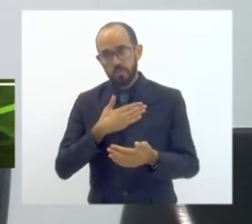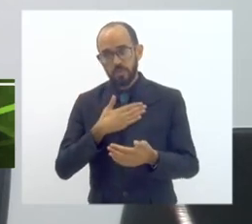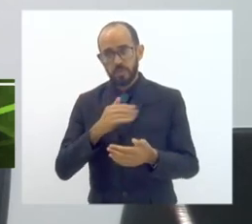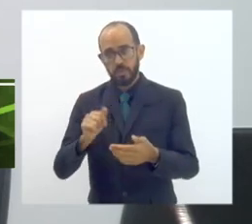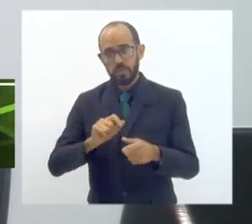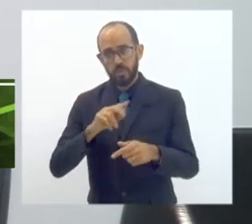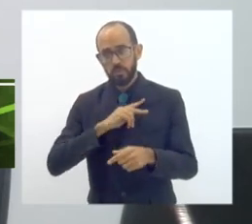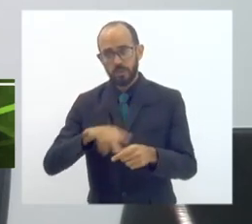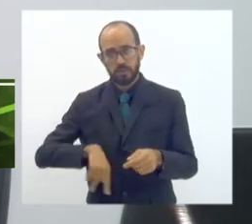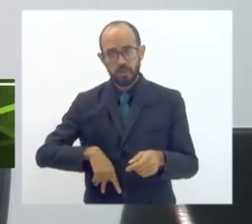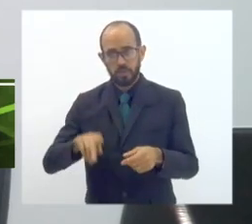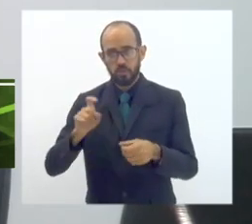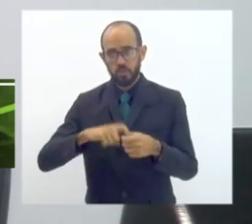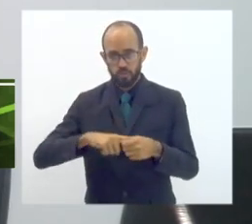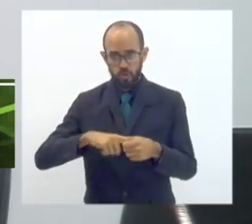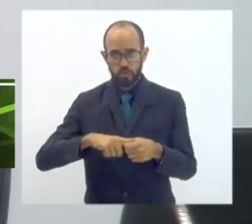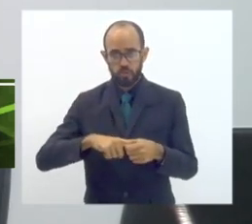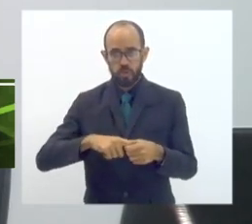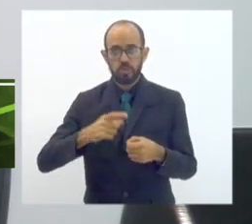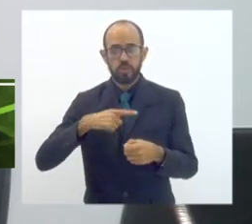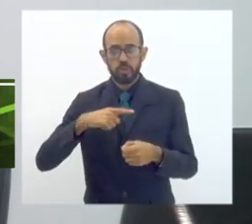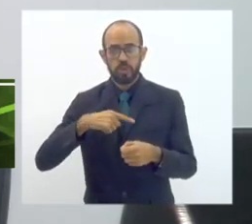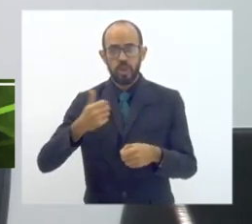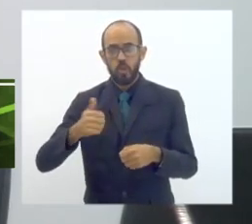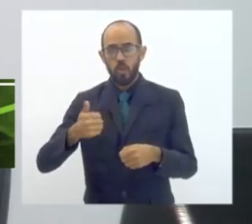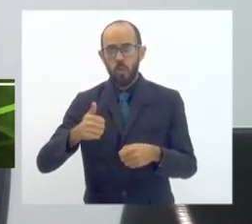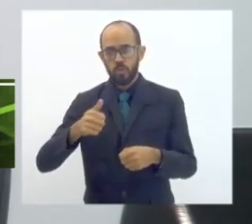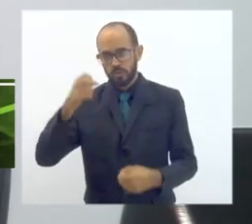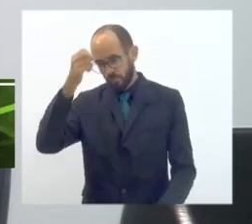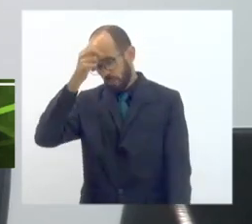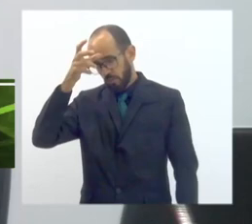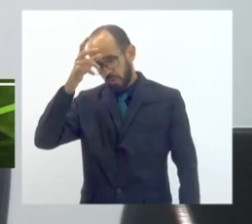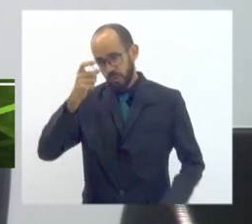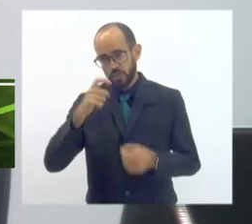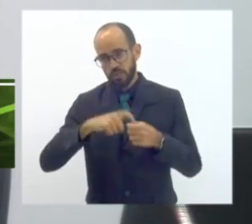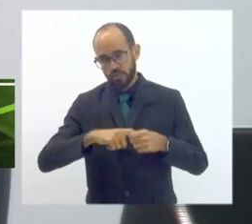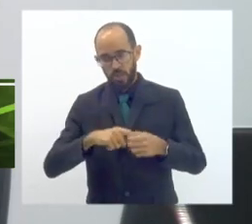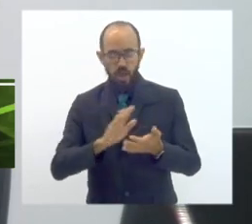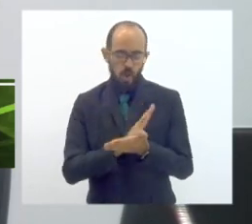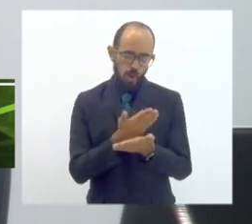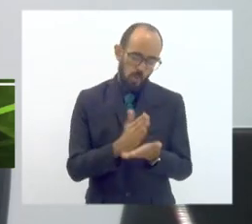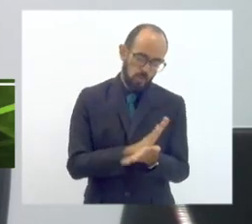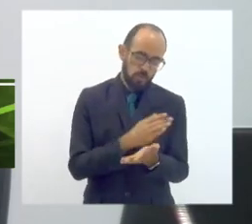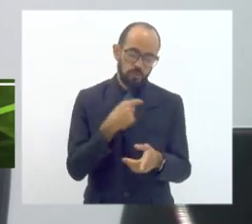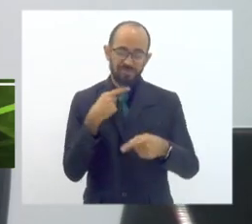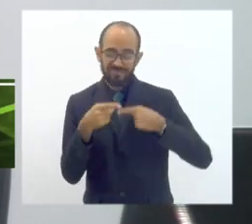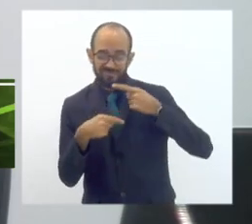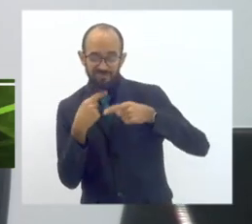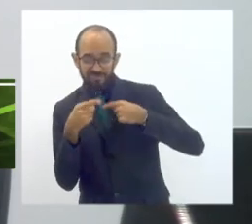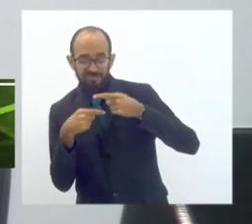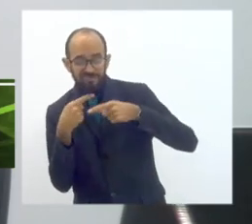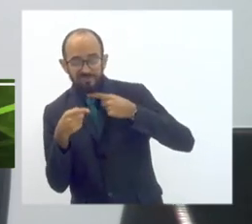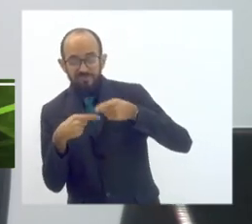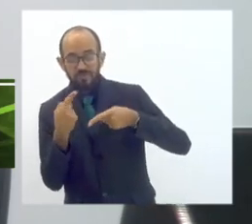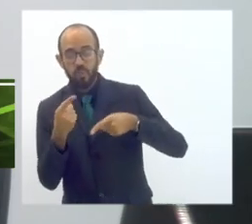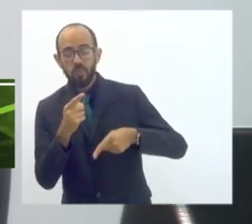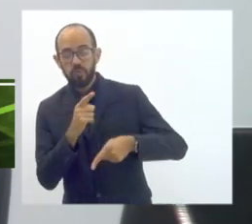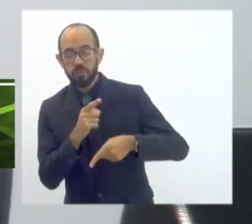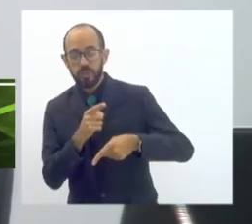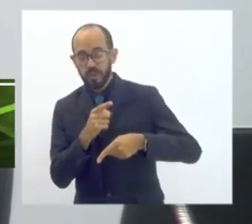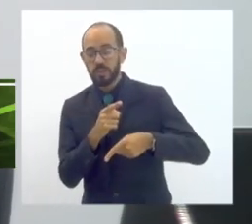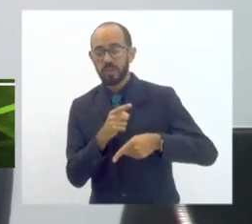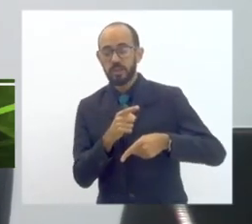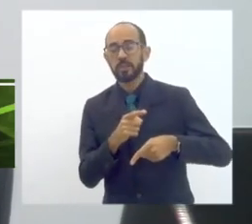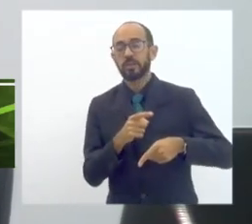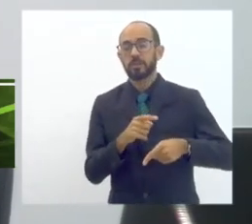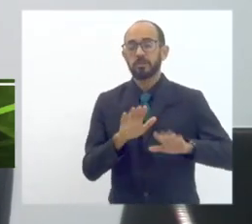temos 11 associados como prefeito. Tem alguns ainda que estão ainda com o coração meio duro, mas